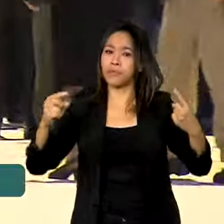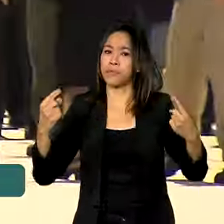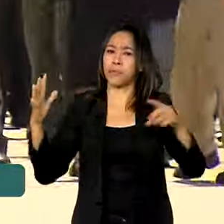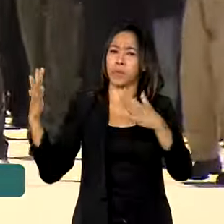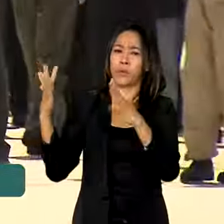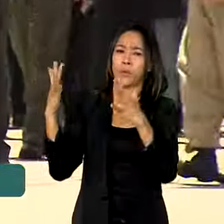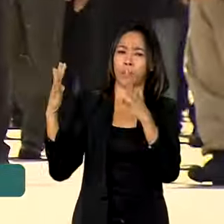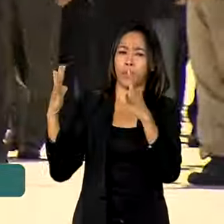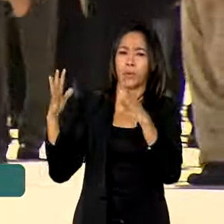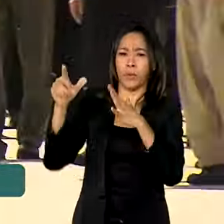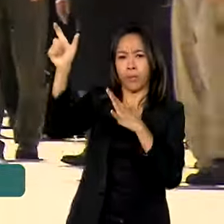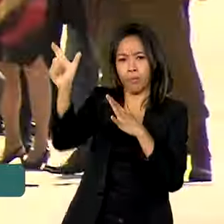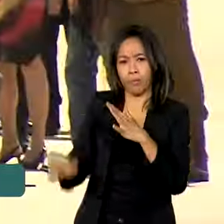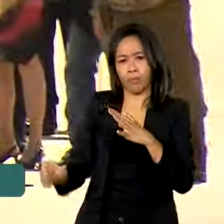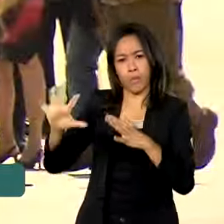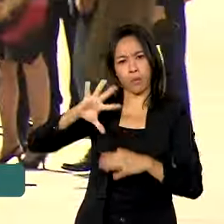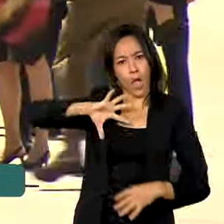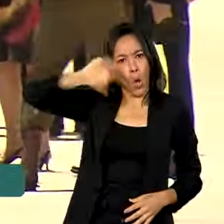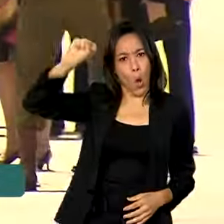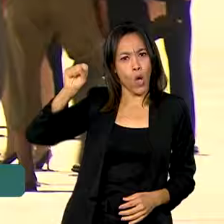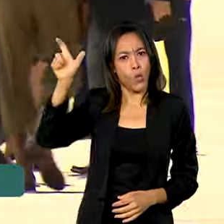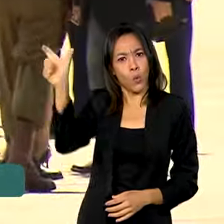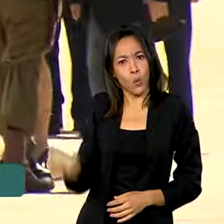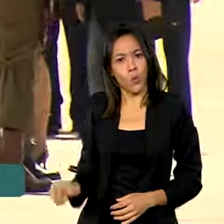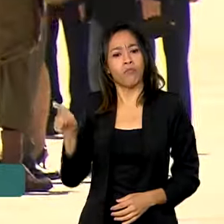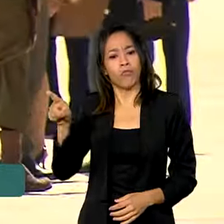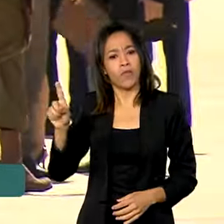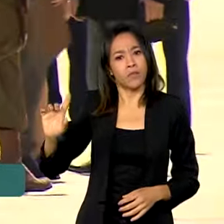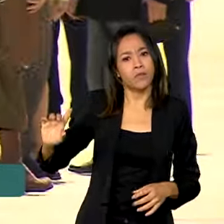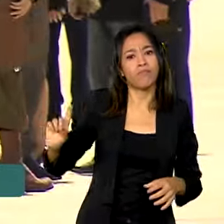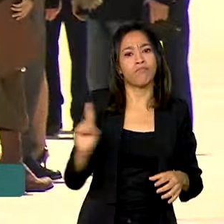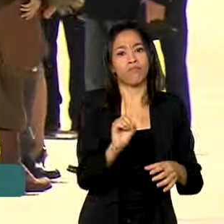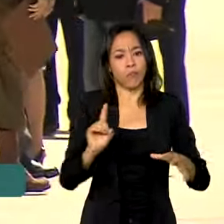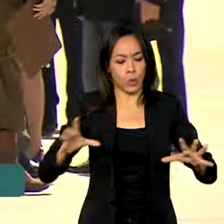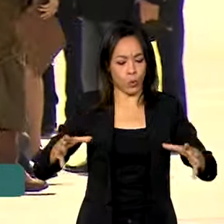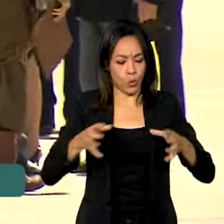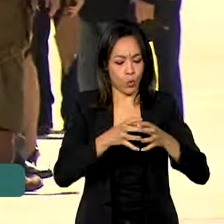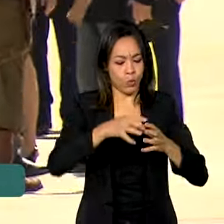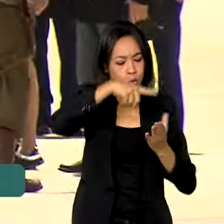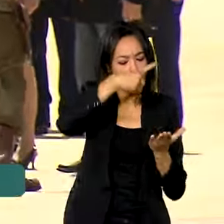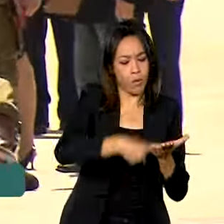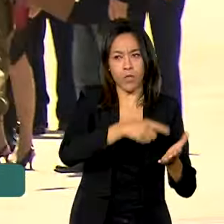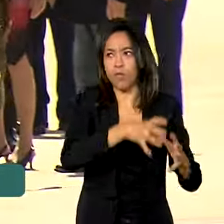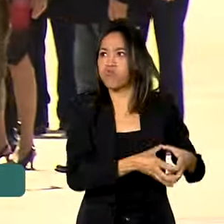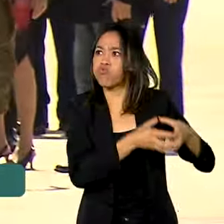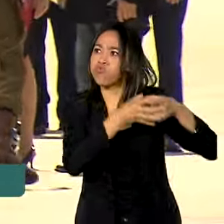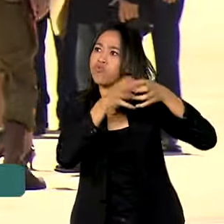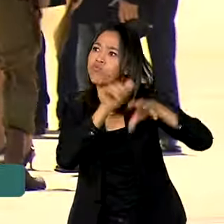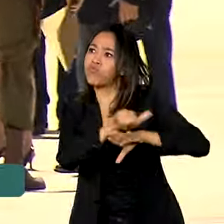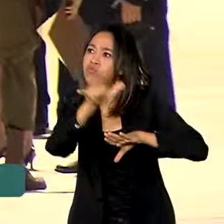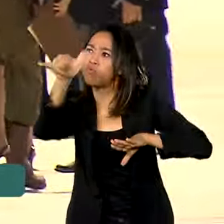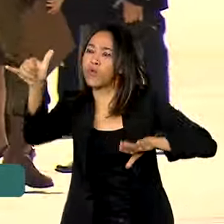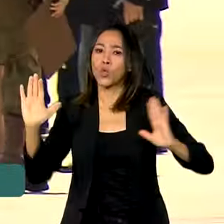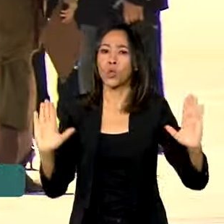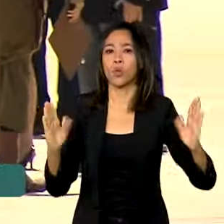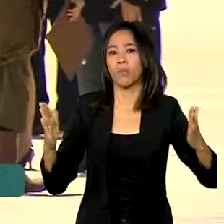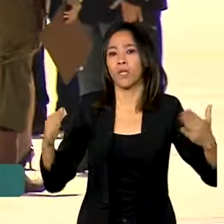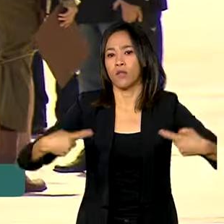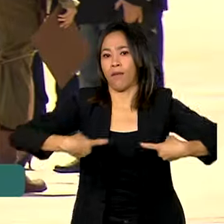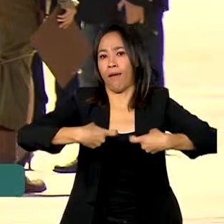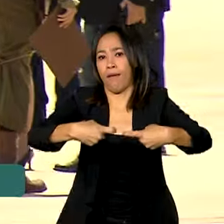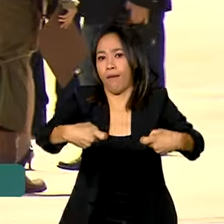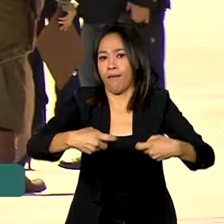tenente Danilo Marques Moura que fez parte de uma das Missões mais importantes da aviação brasileira durante a